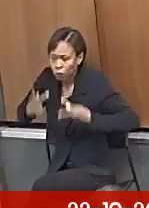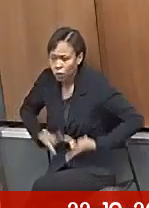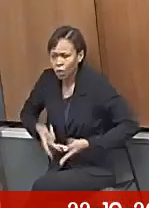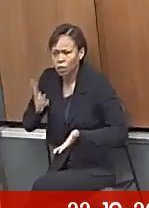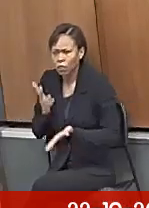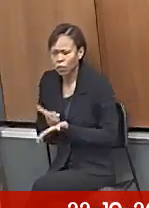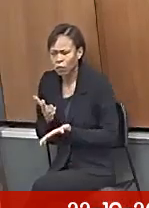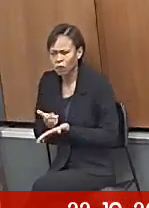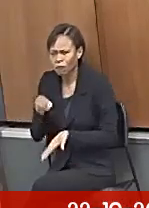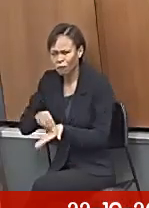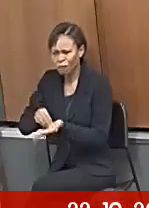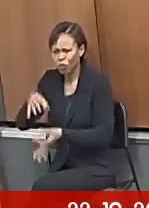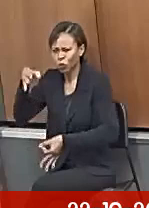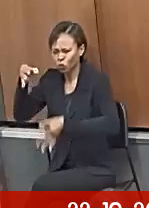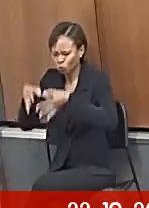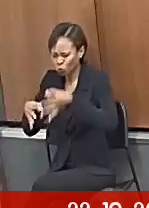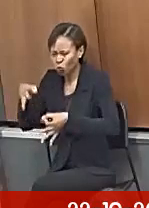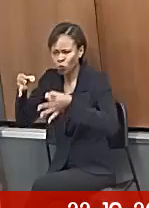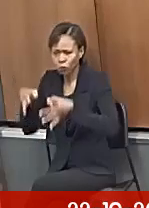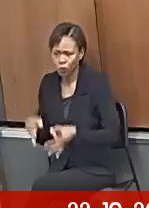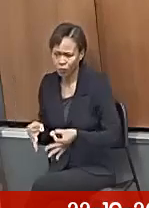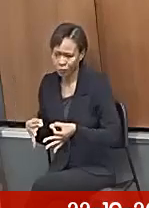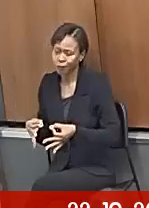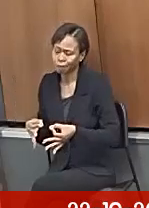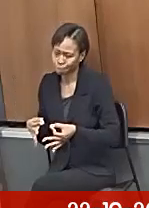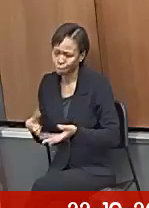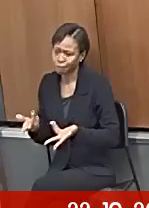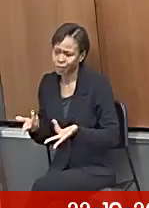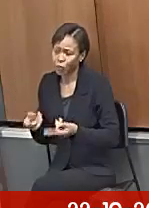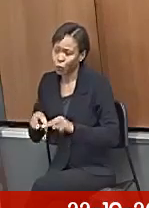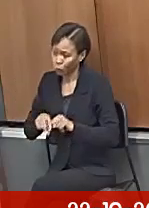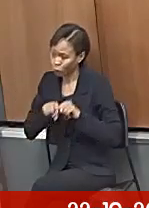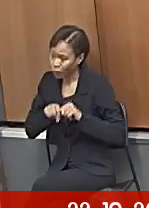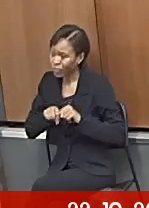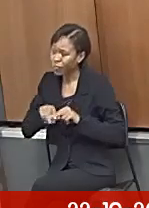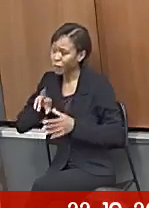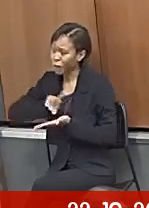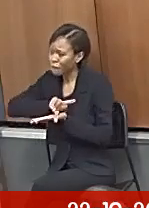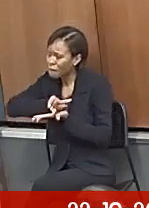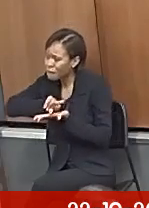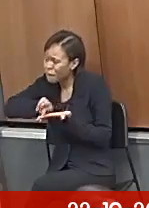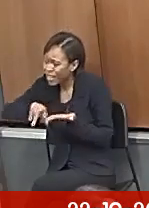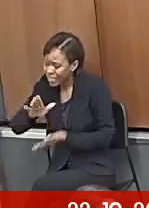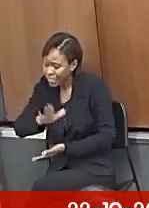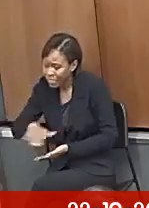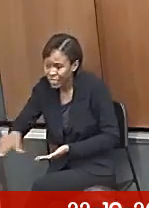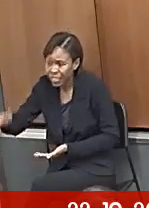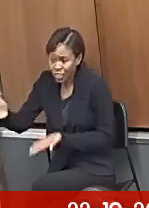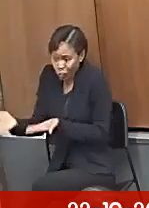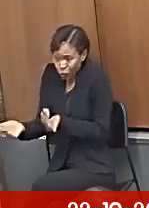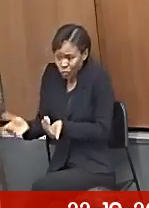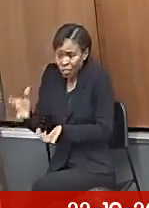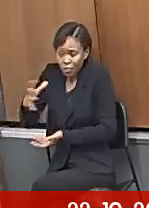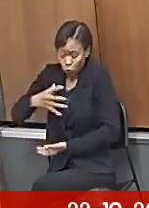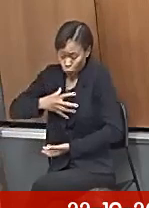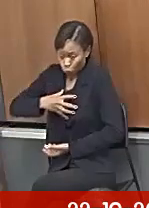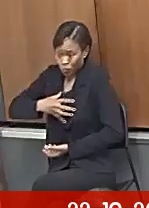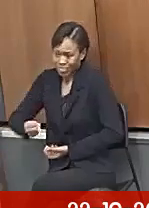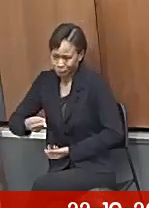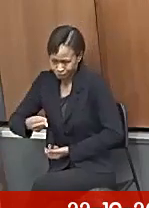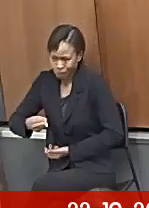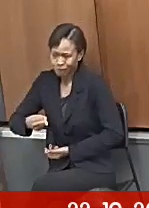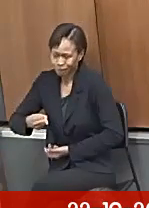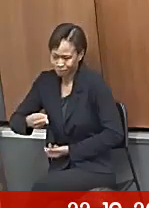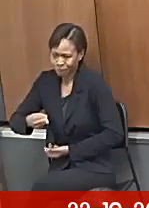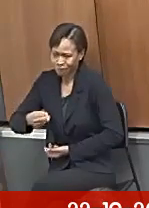a injustiça, é a mesma que responde pelo aumento assombroso de suicídios entre crianças e adolescentes nos últimos anos.